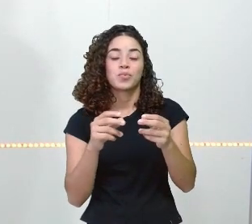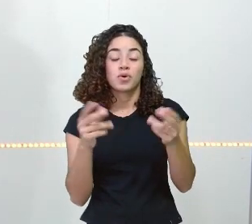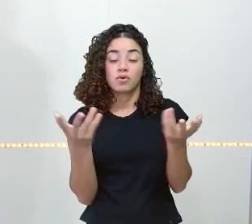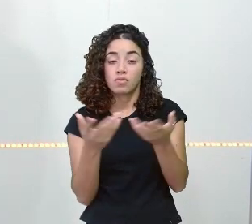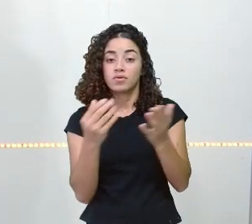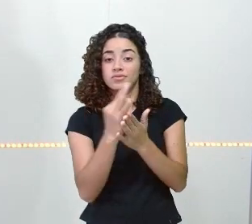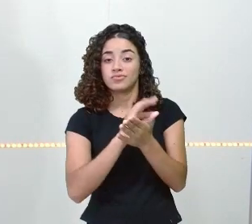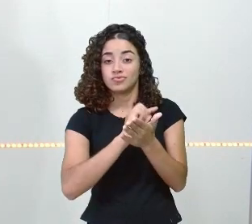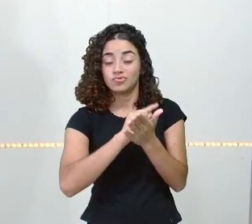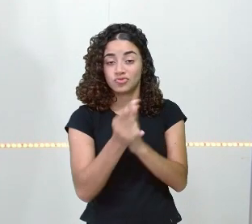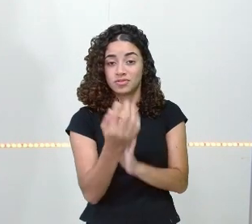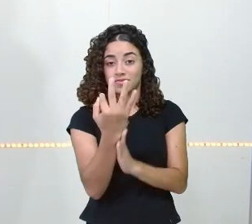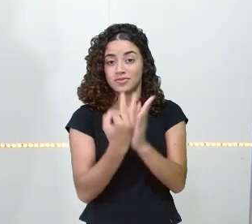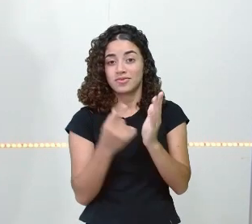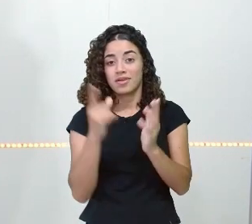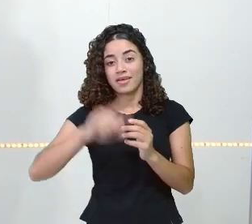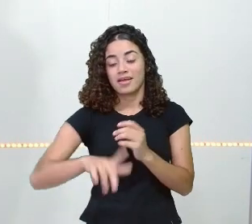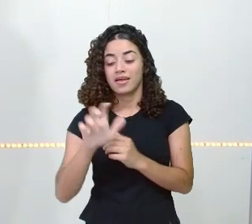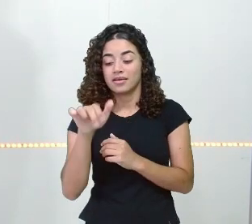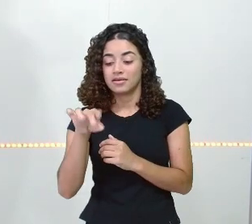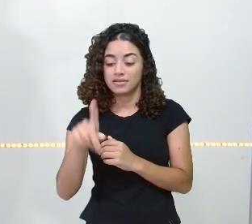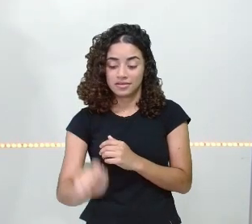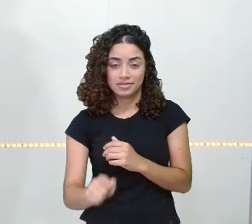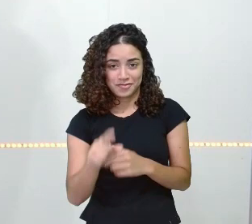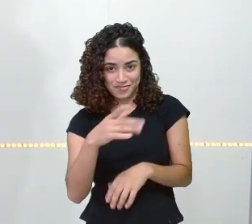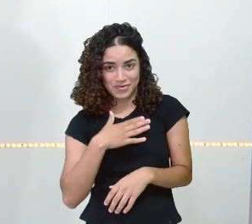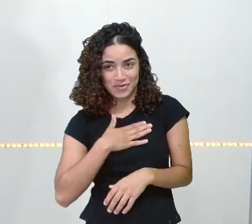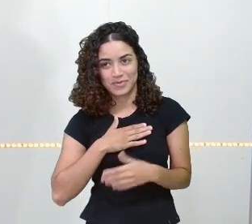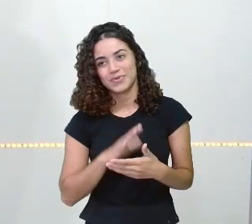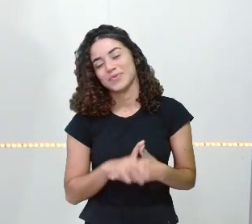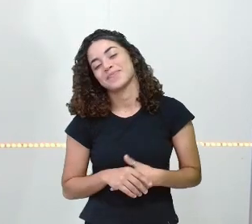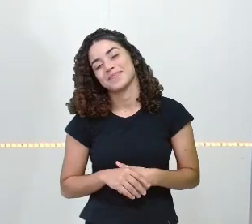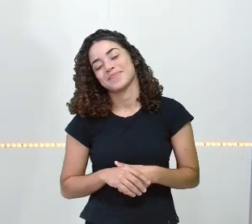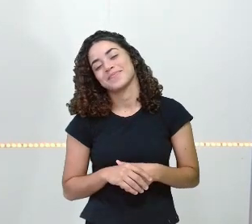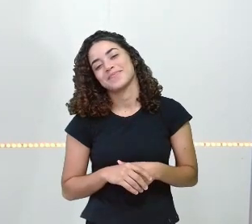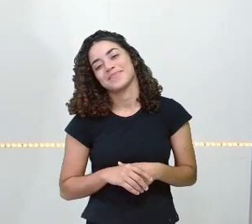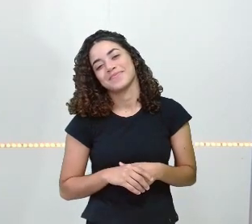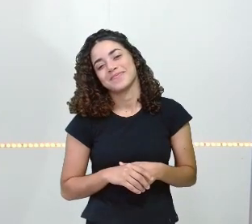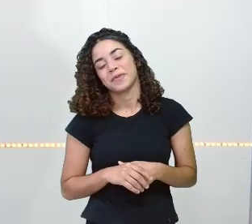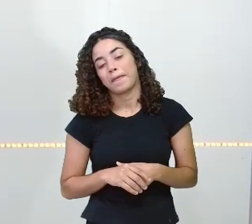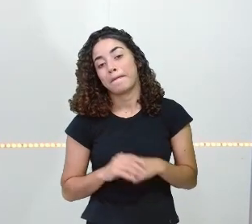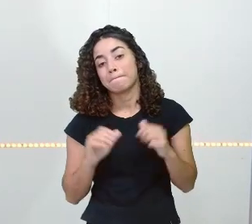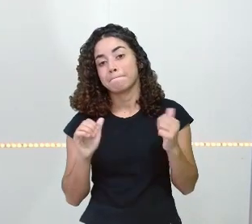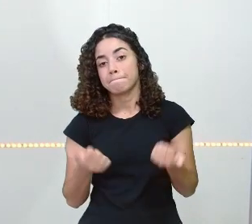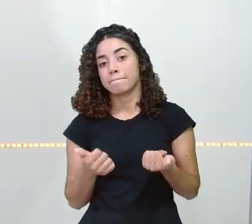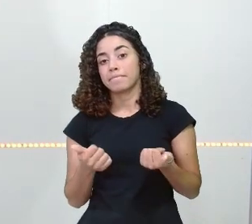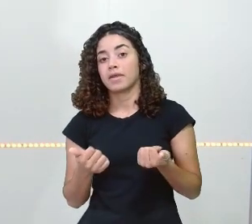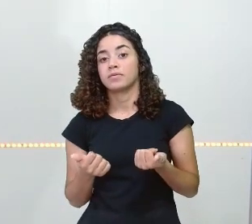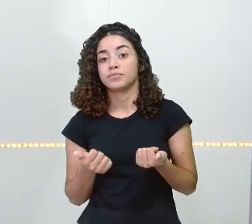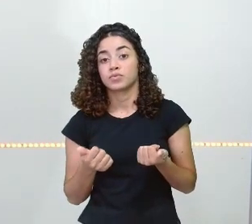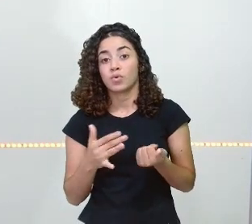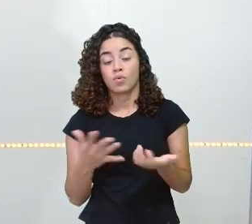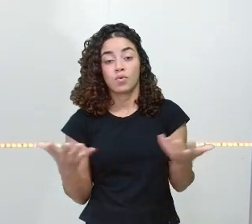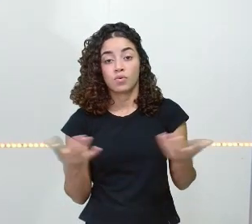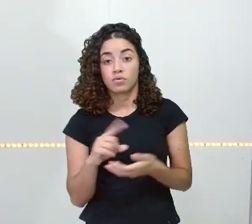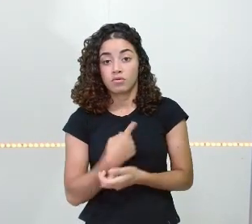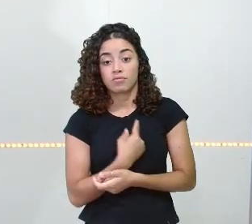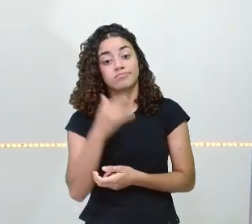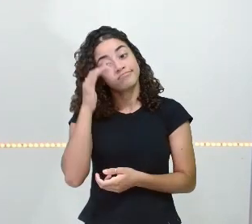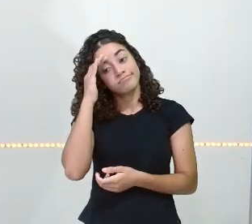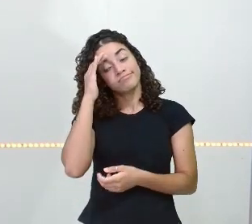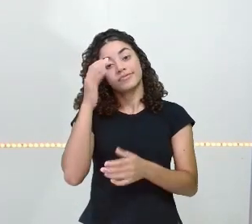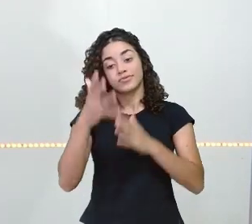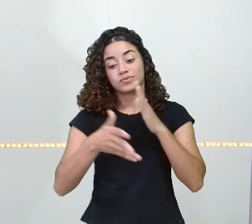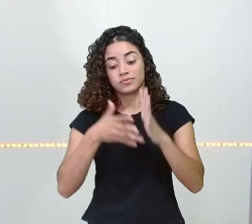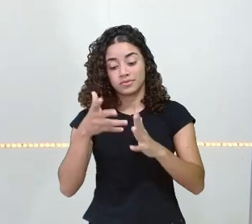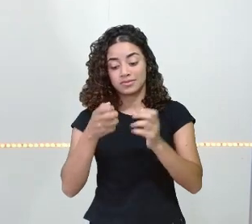verdade? Gostaram ou não gostaram? Conta para mim. Fala aí para a professora Kátia que ela me diz. Gente, o que acabamos de ouvir